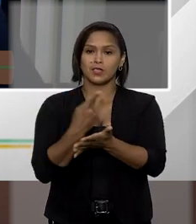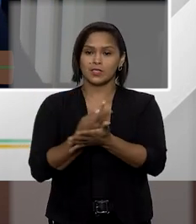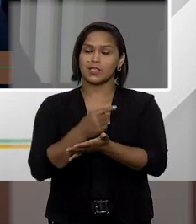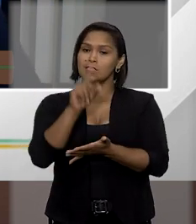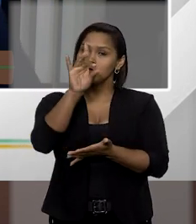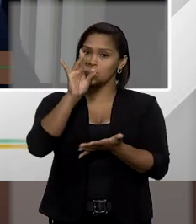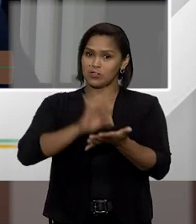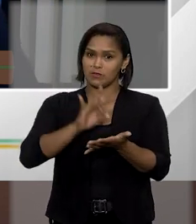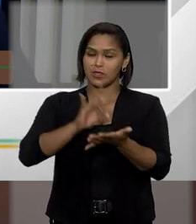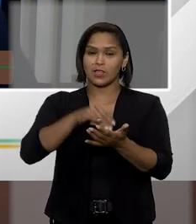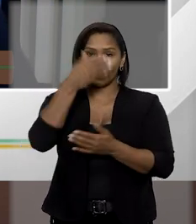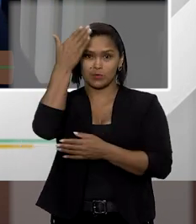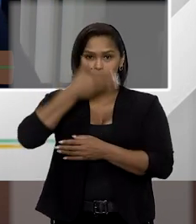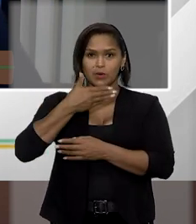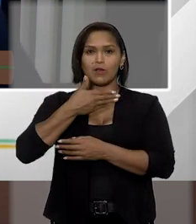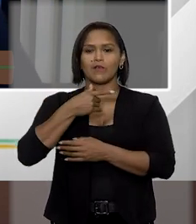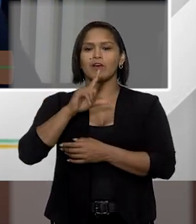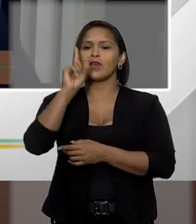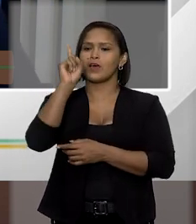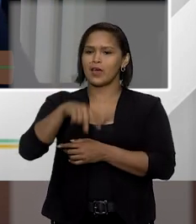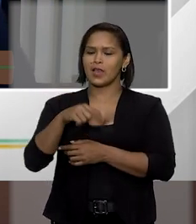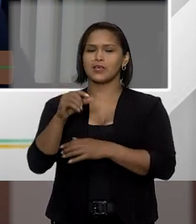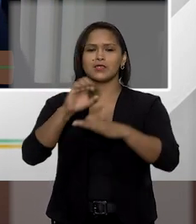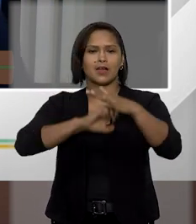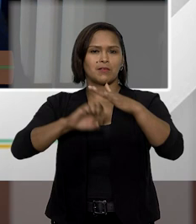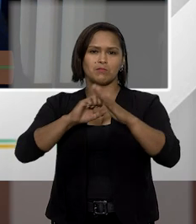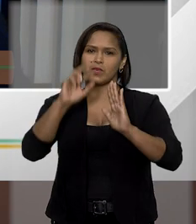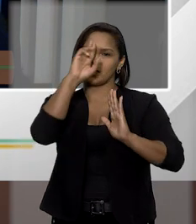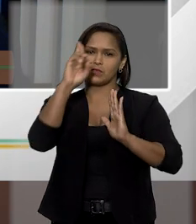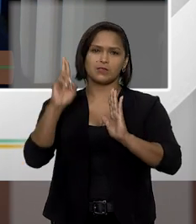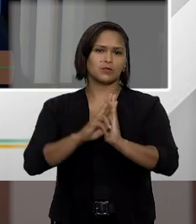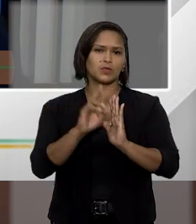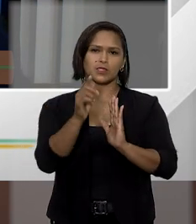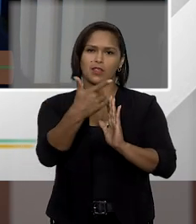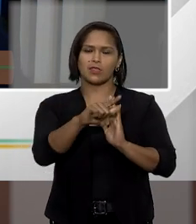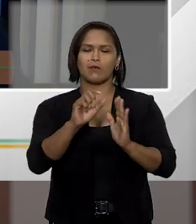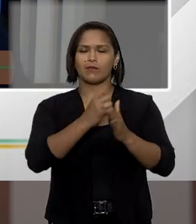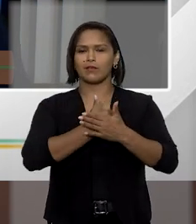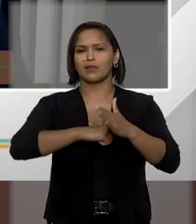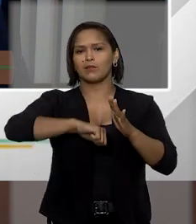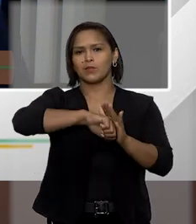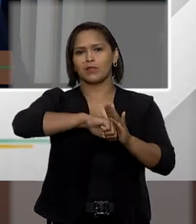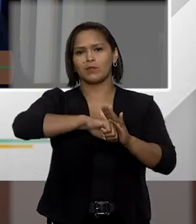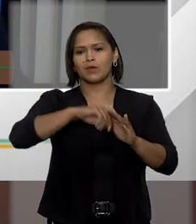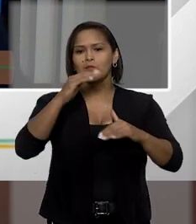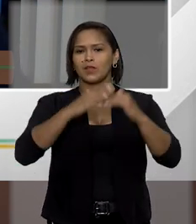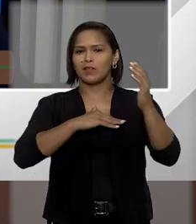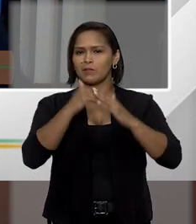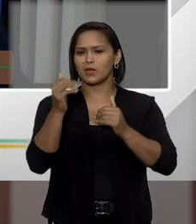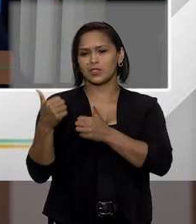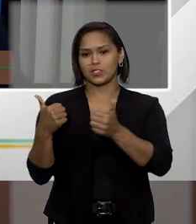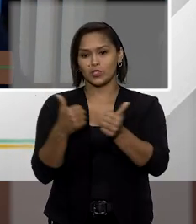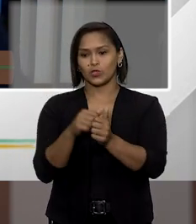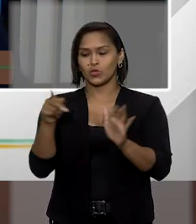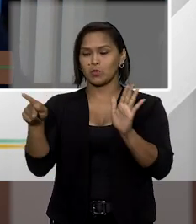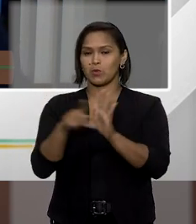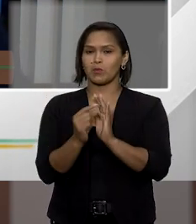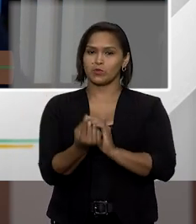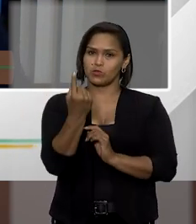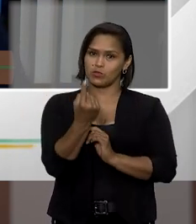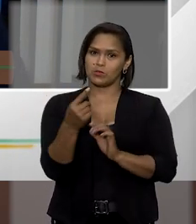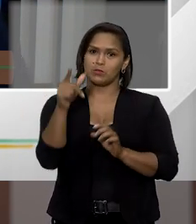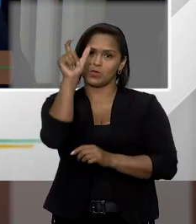seja efetivamente comprovado, aí sim ela não será responsabilizada criminalmente pela prática desta conduta deste